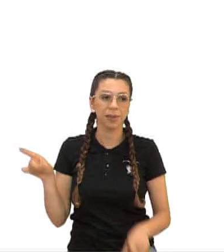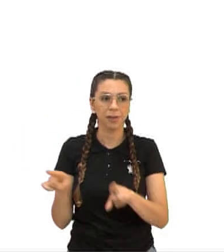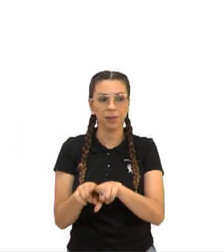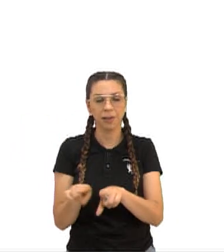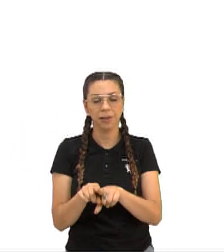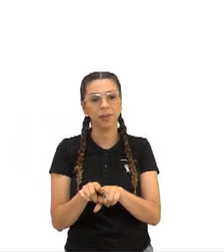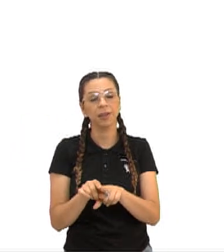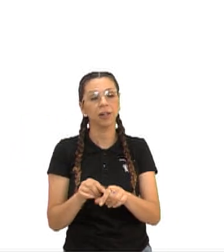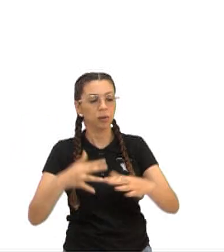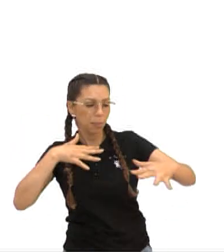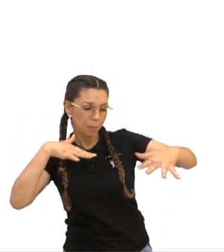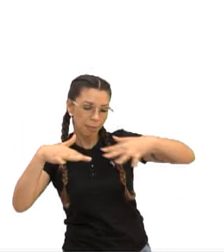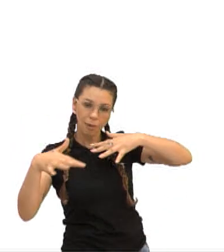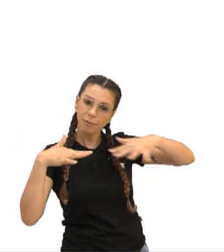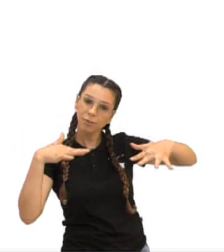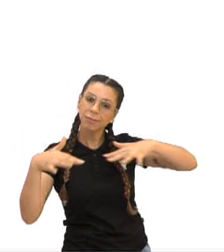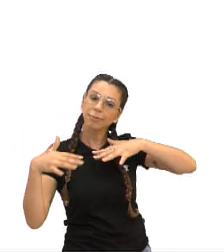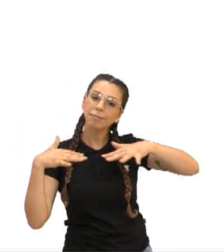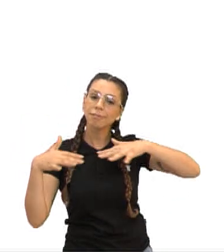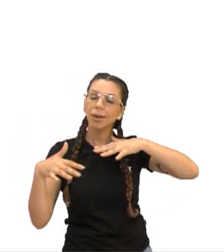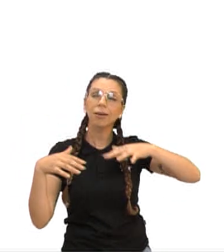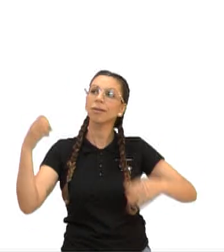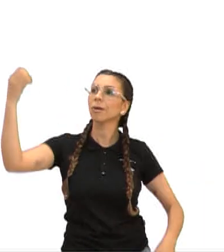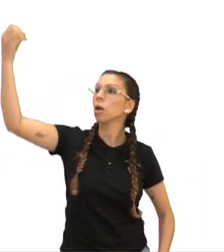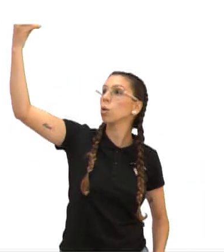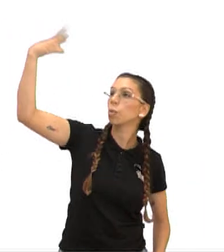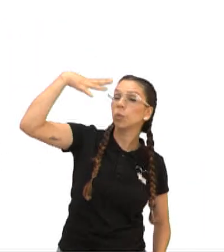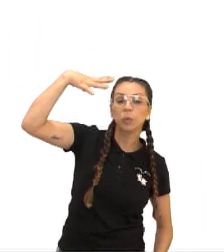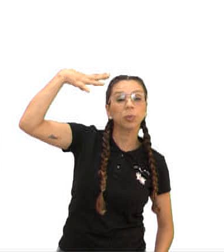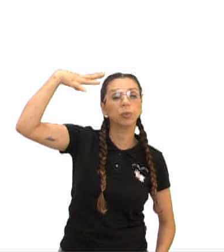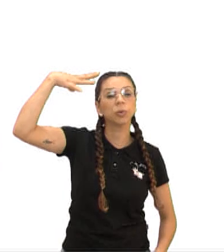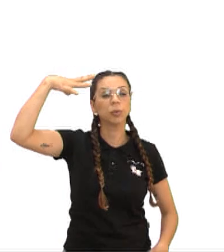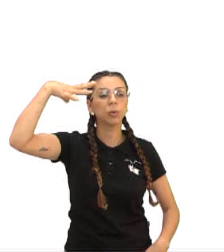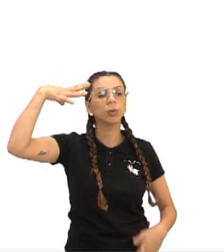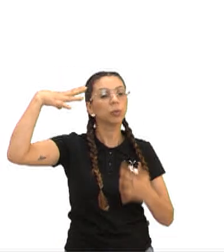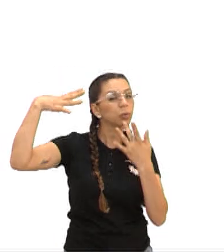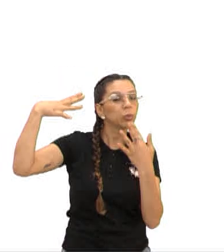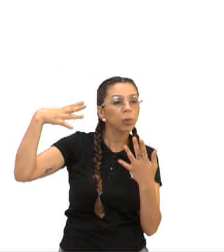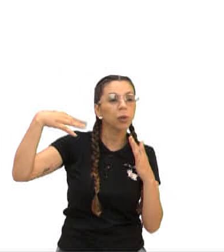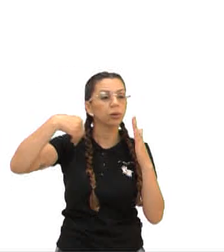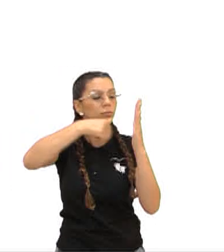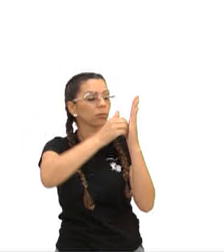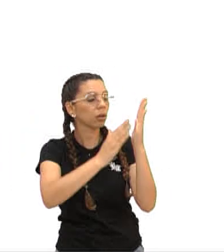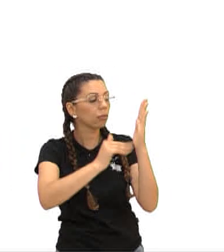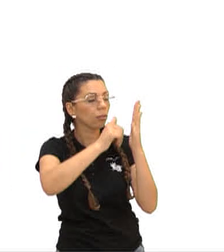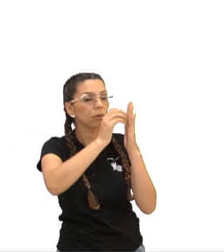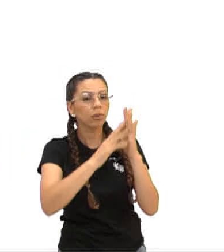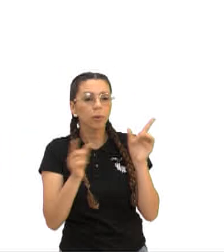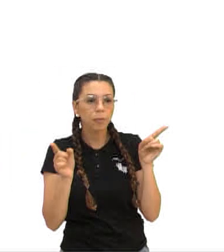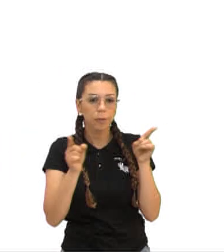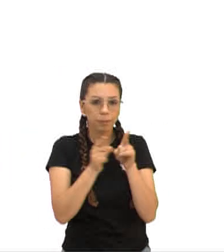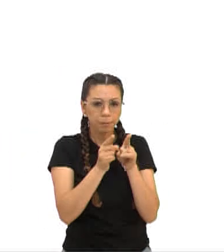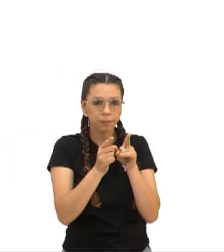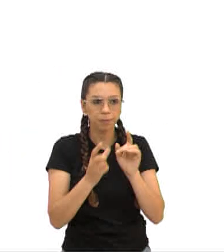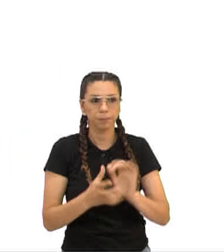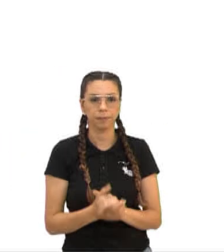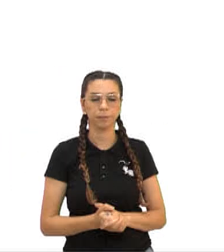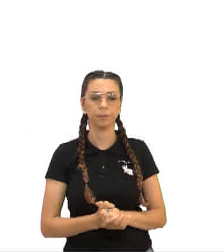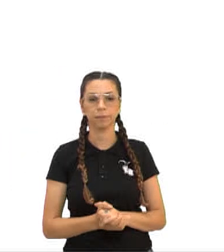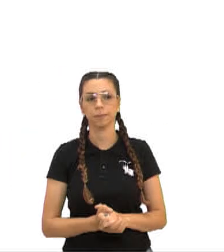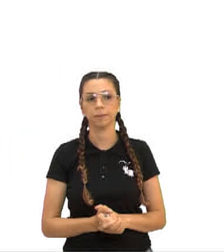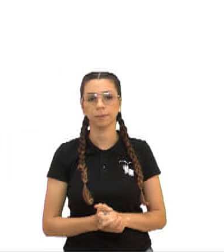essa concepção de movimento, tudo, iluminação passada com essas pinceladas curtas, tá? Então tá